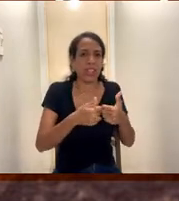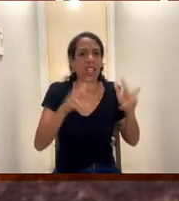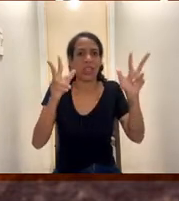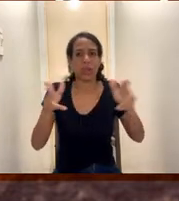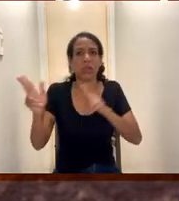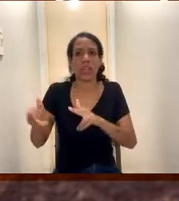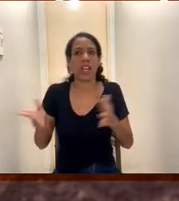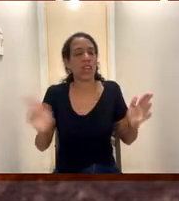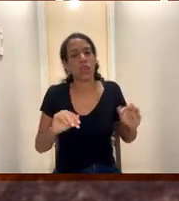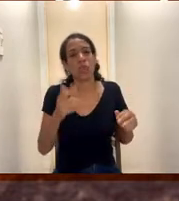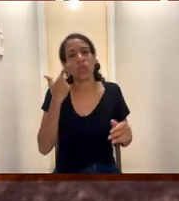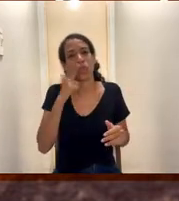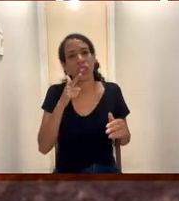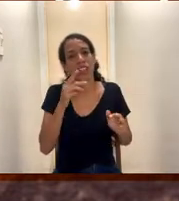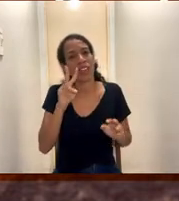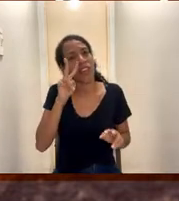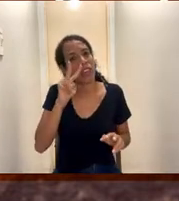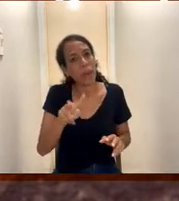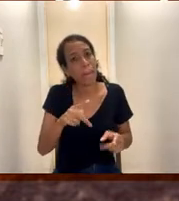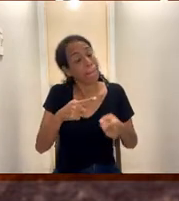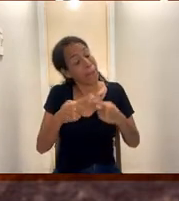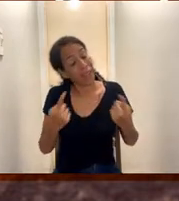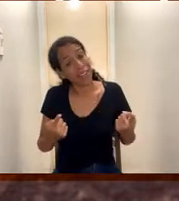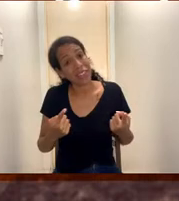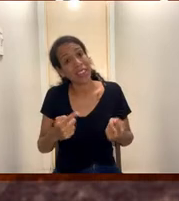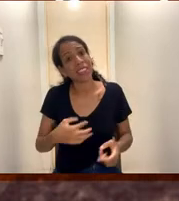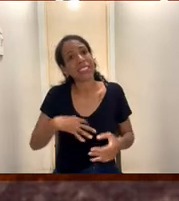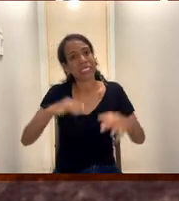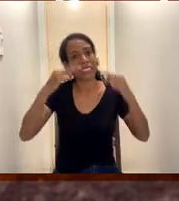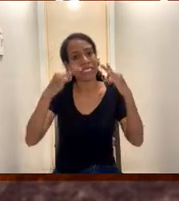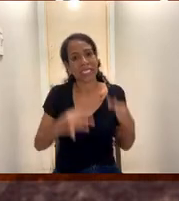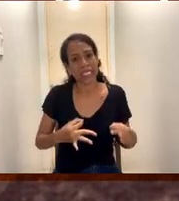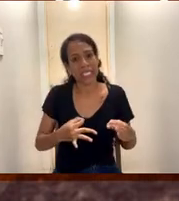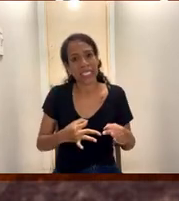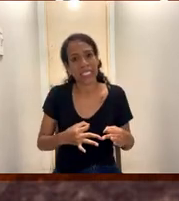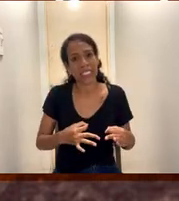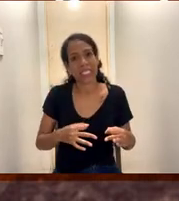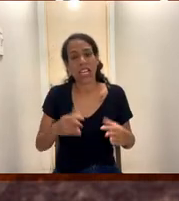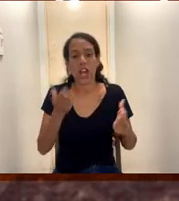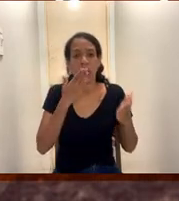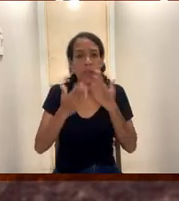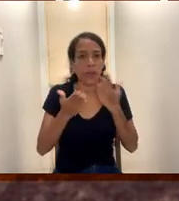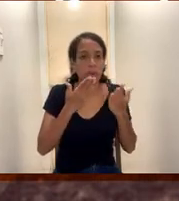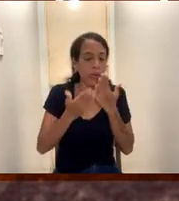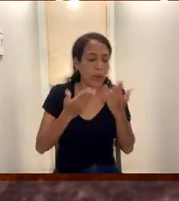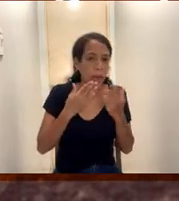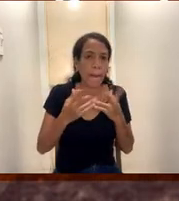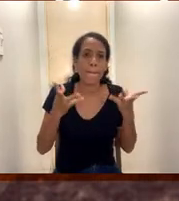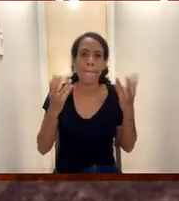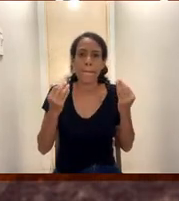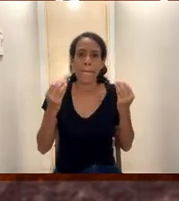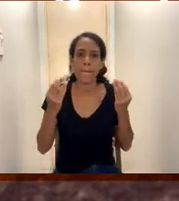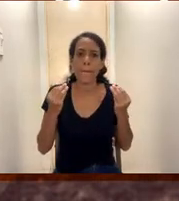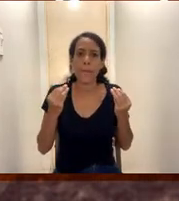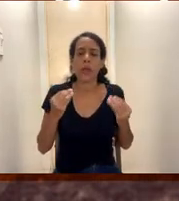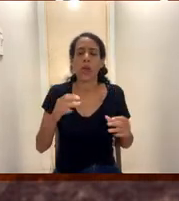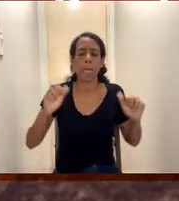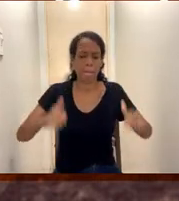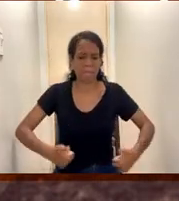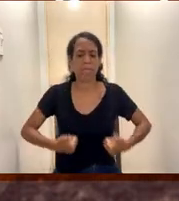vou poder acompanhar esse diálogo. Mas eu tenho certeza de que será um debate extremamente